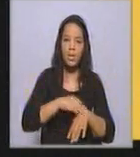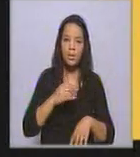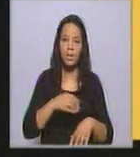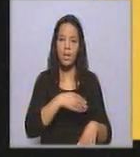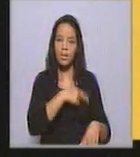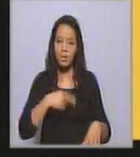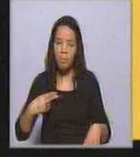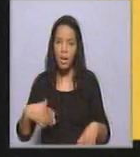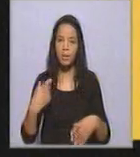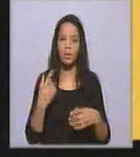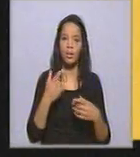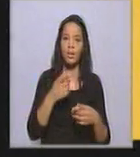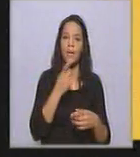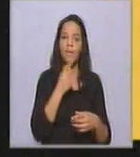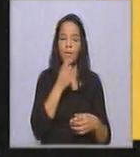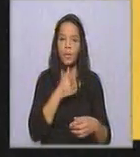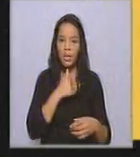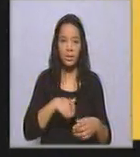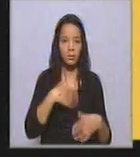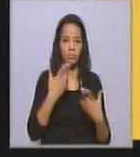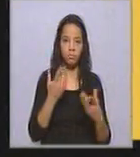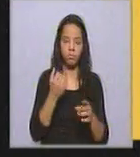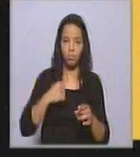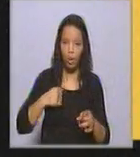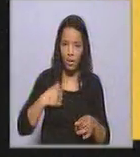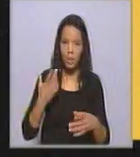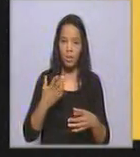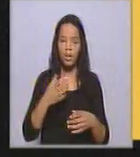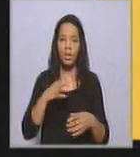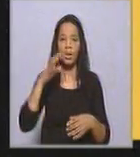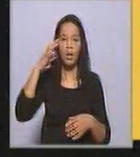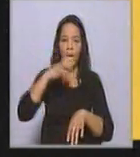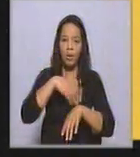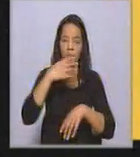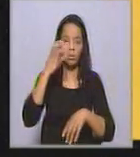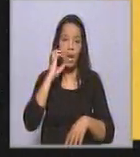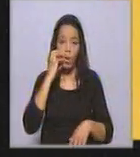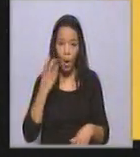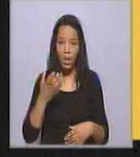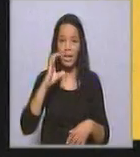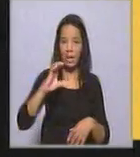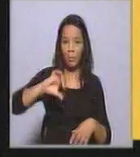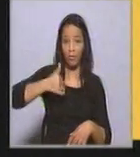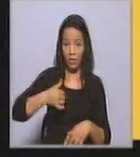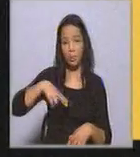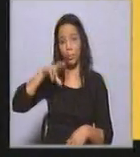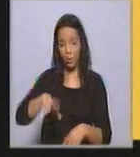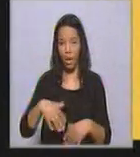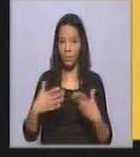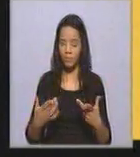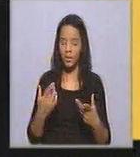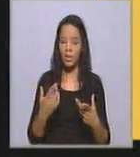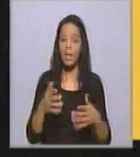Dinamarca, Noruega, Finlândia, temos a Polónia, Itália, Holanda, Marrocos, Angola, Cabo Verde e Portugal. Portanto, vamos